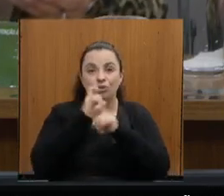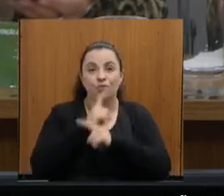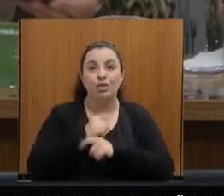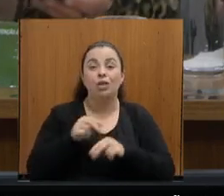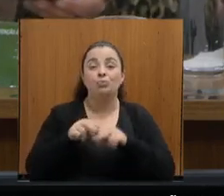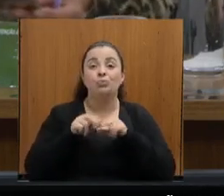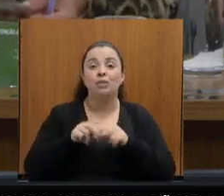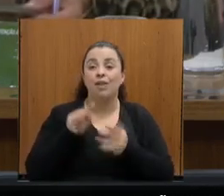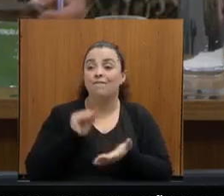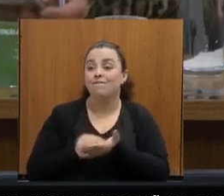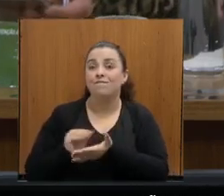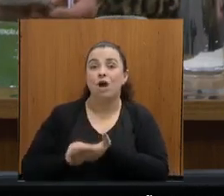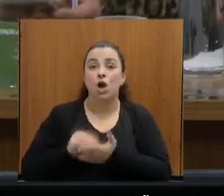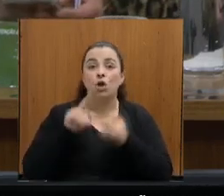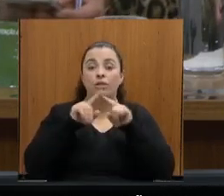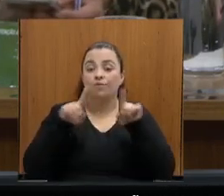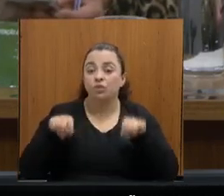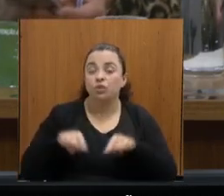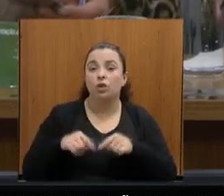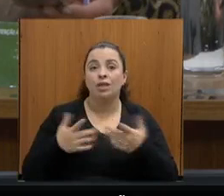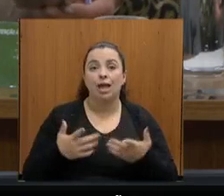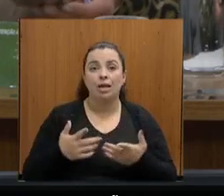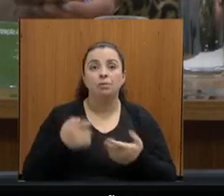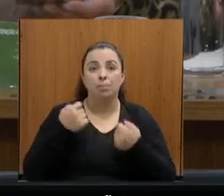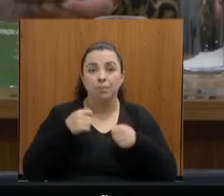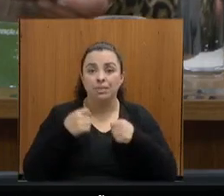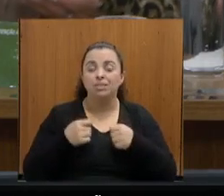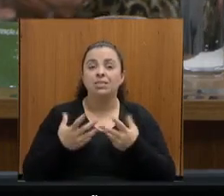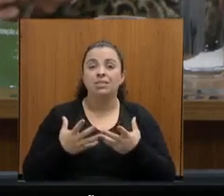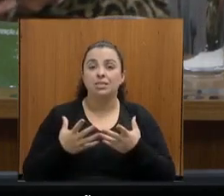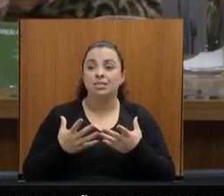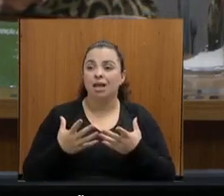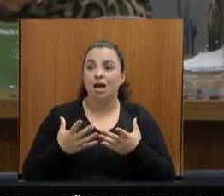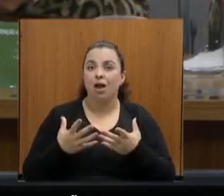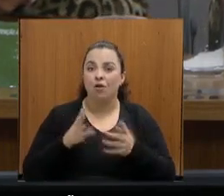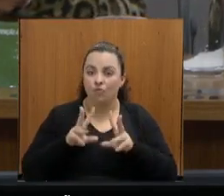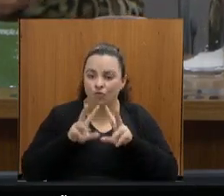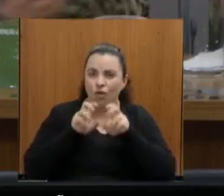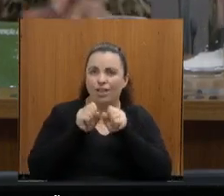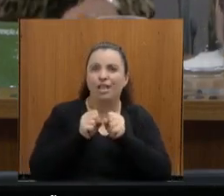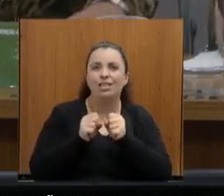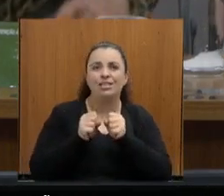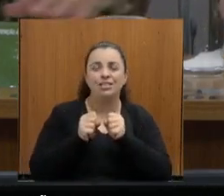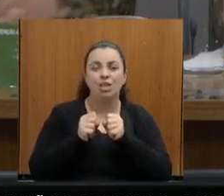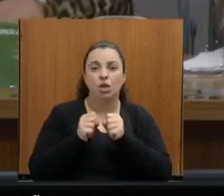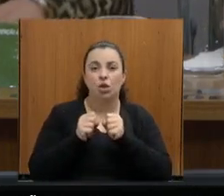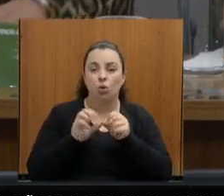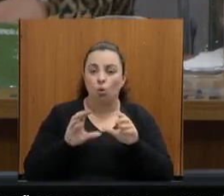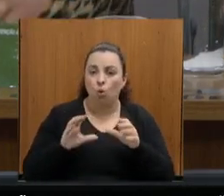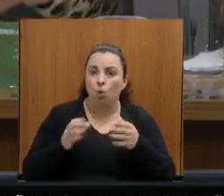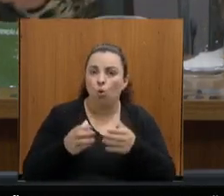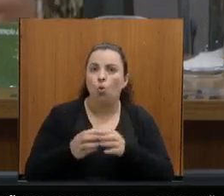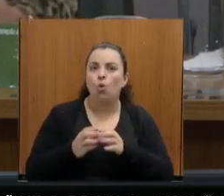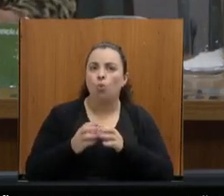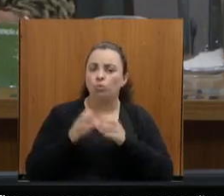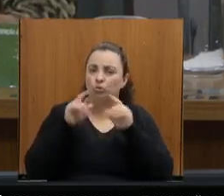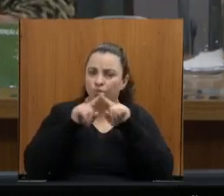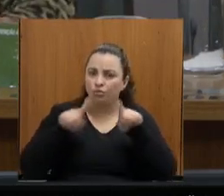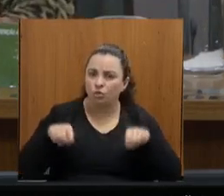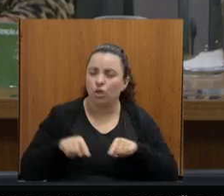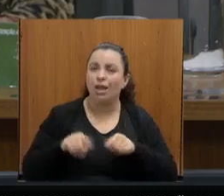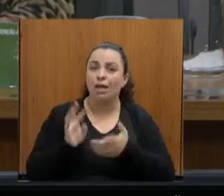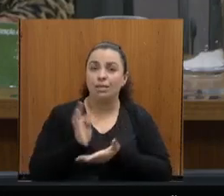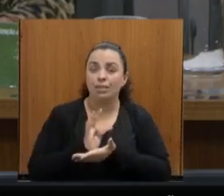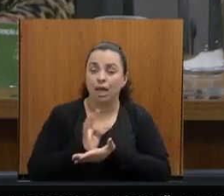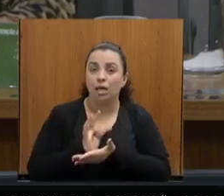em cima grandes Vamos trabalhar para isso a gente poder fortalecer o corpo técnico Beirão já formalizou isso e vamos trabalhar para que